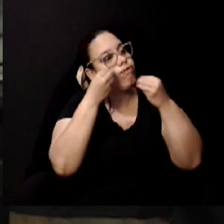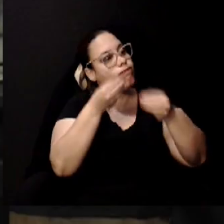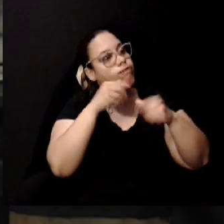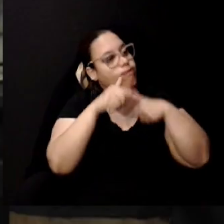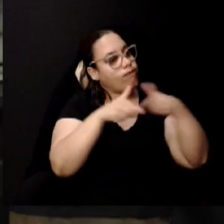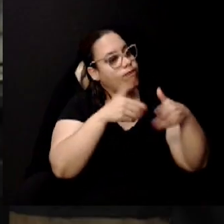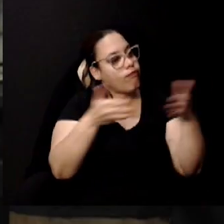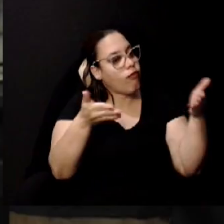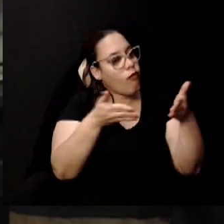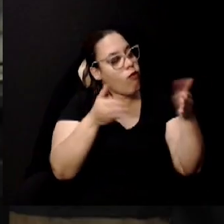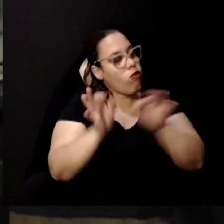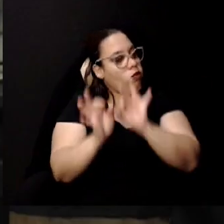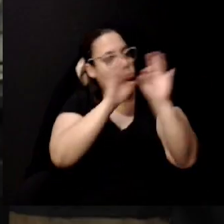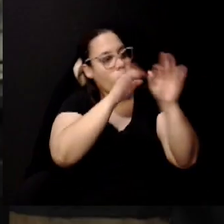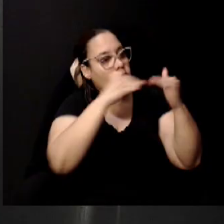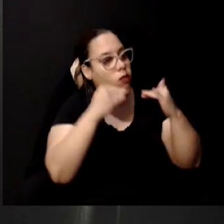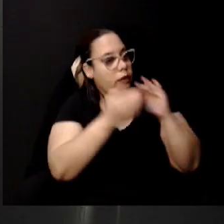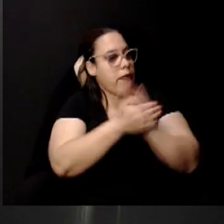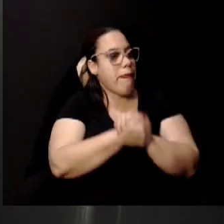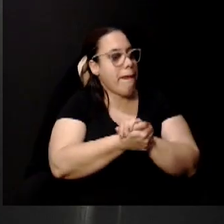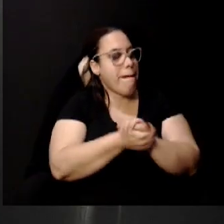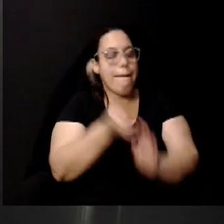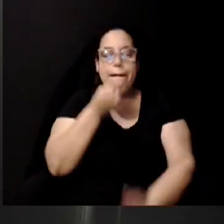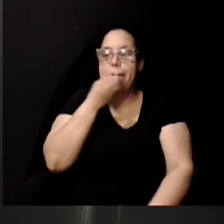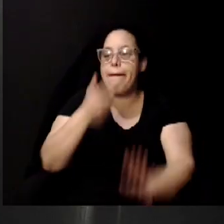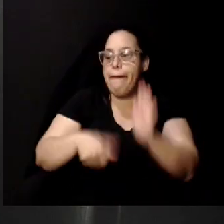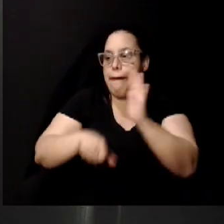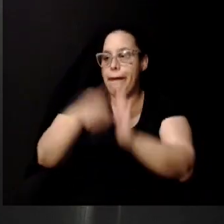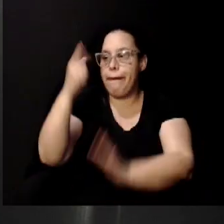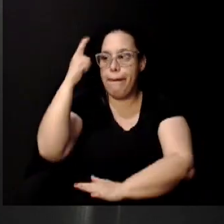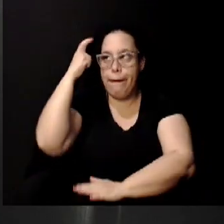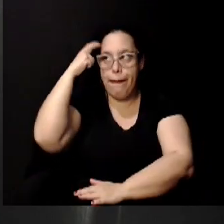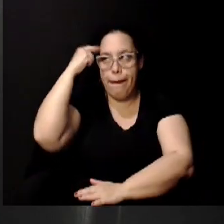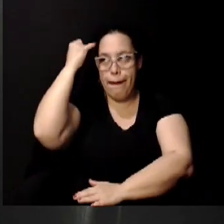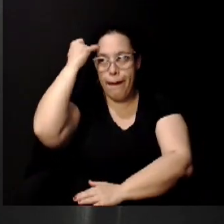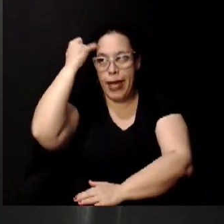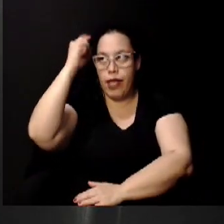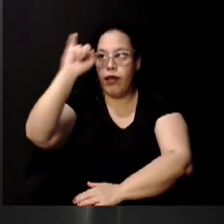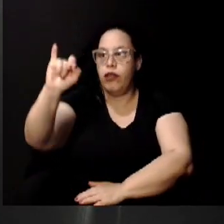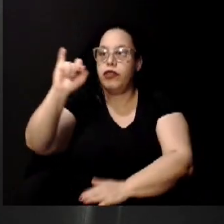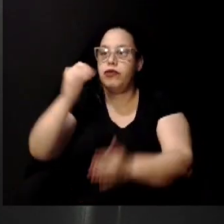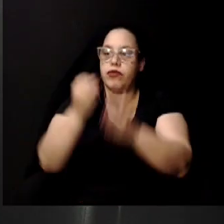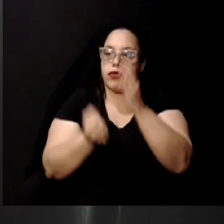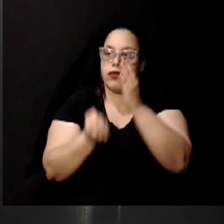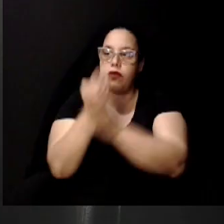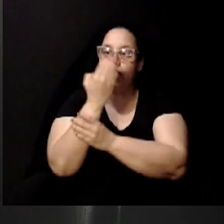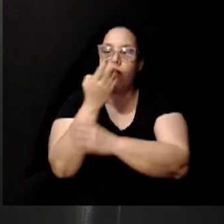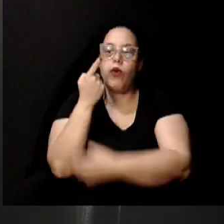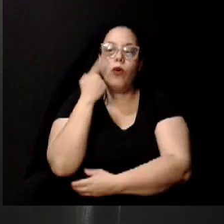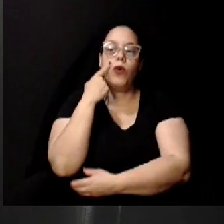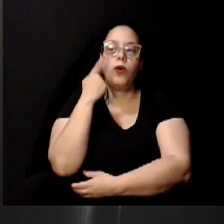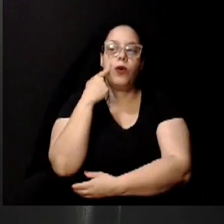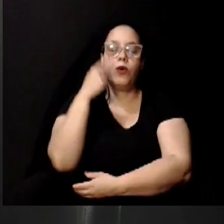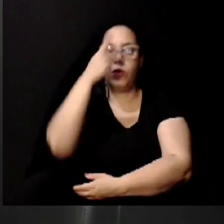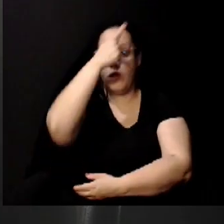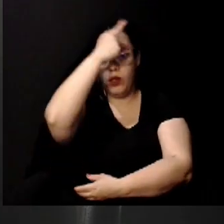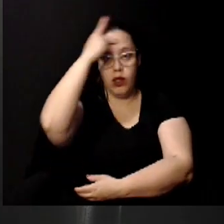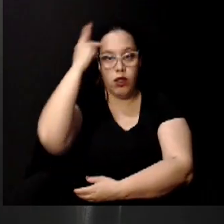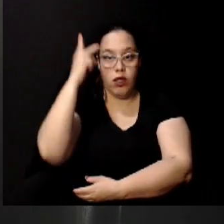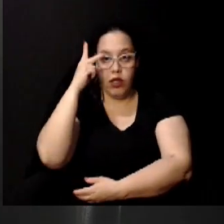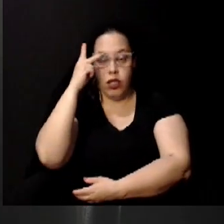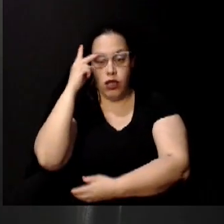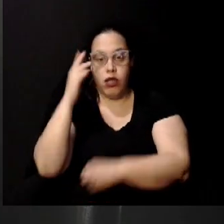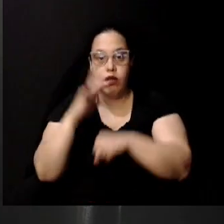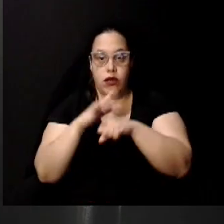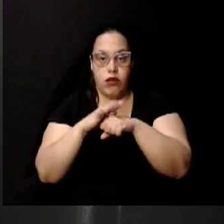nos acompanhando? Bom, primeiro que a ideia dessa frente surgiu porque a gente vê que as pessoas estão cada vez mais adoecidas no seu